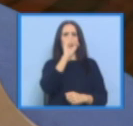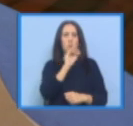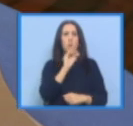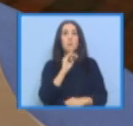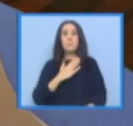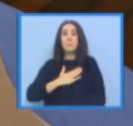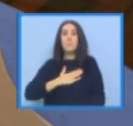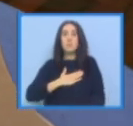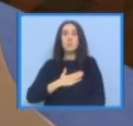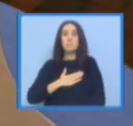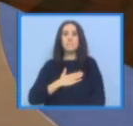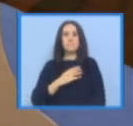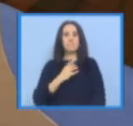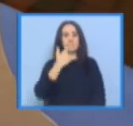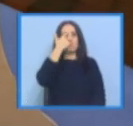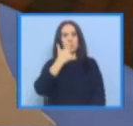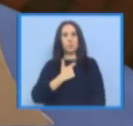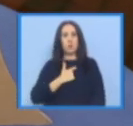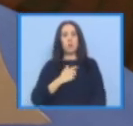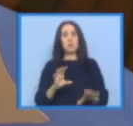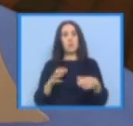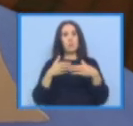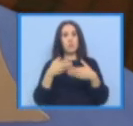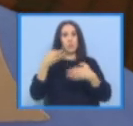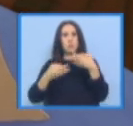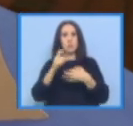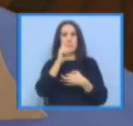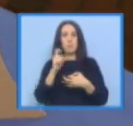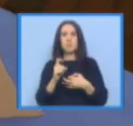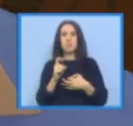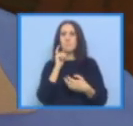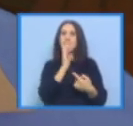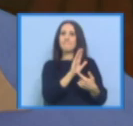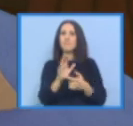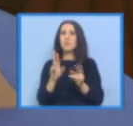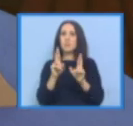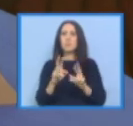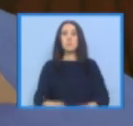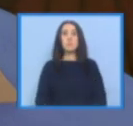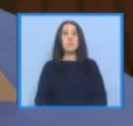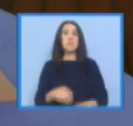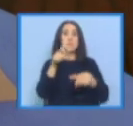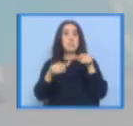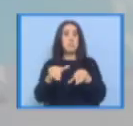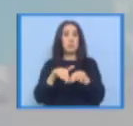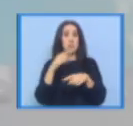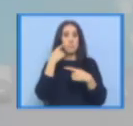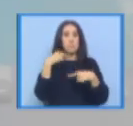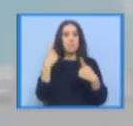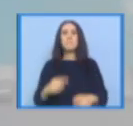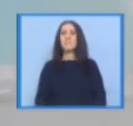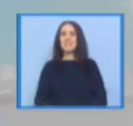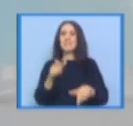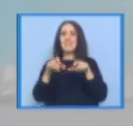que para mim, pessoalmente, e para a Comissão de Justiça e Paz, é também um sinal de esperança. São manifestações de cidadania também. Cidadania. Não